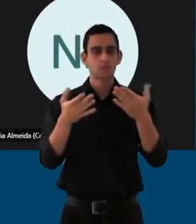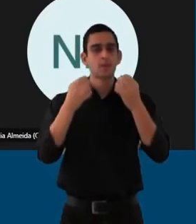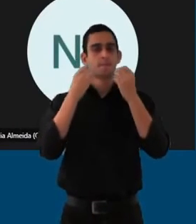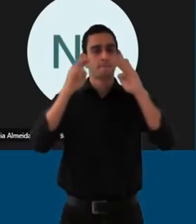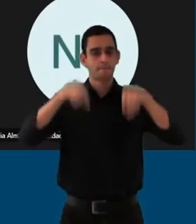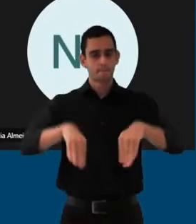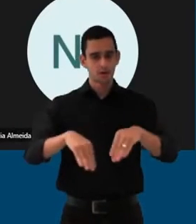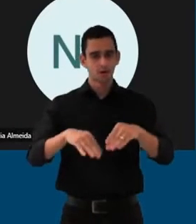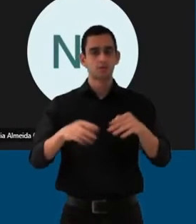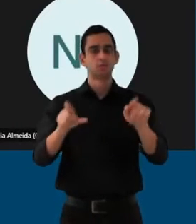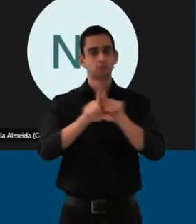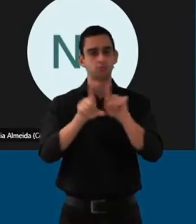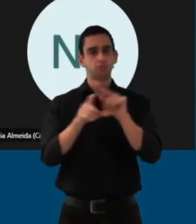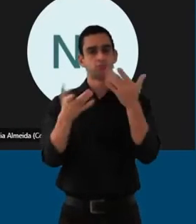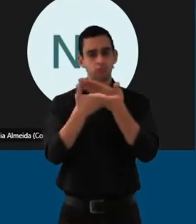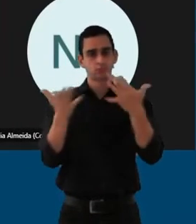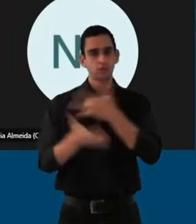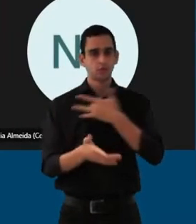né?